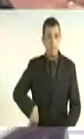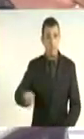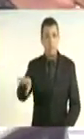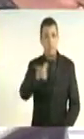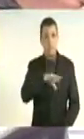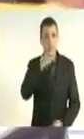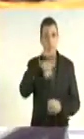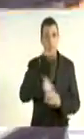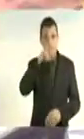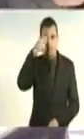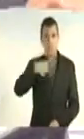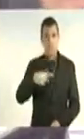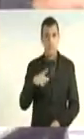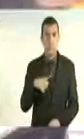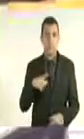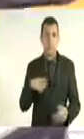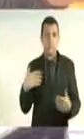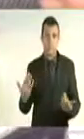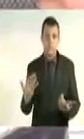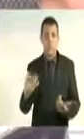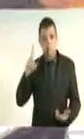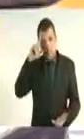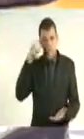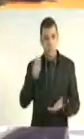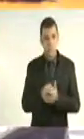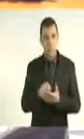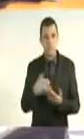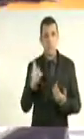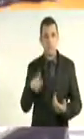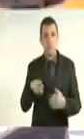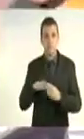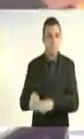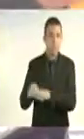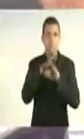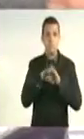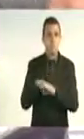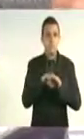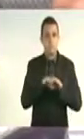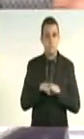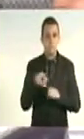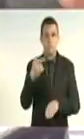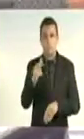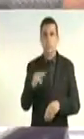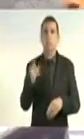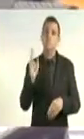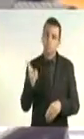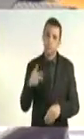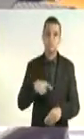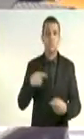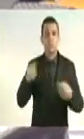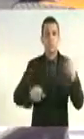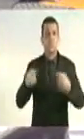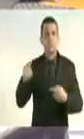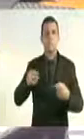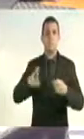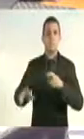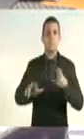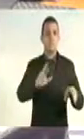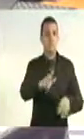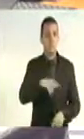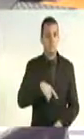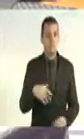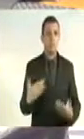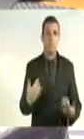votam do outro. Quer dizer que as decisões nunca são, quase sempre tem essas divergências. Então, eu acho que o